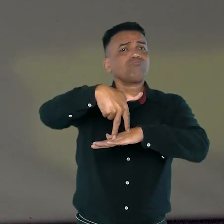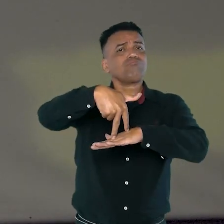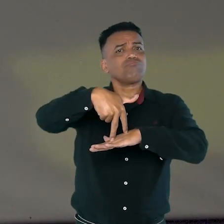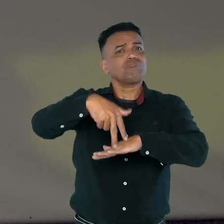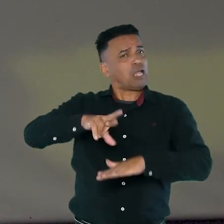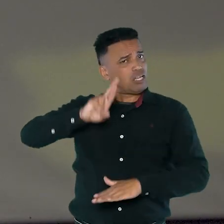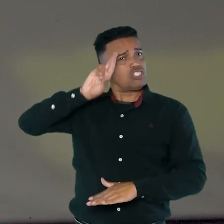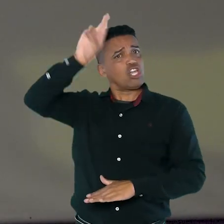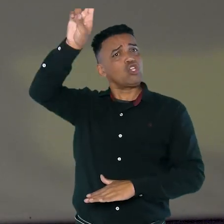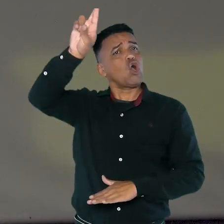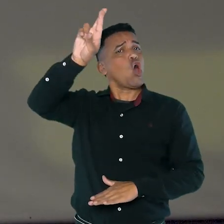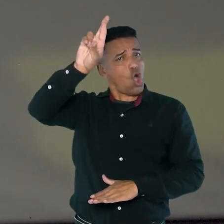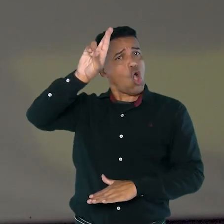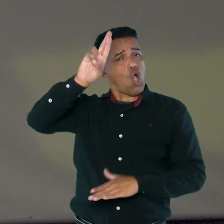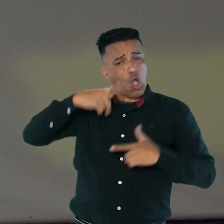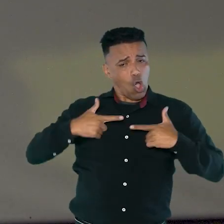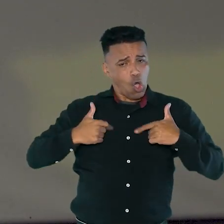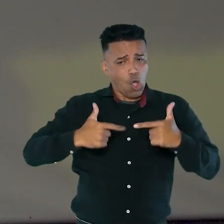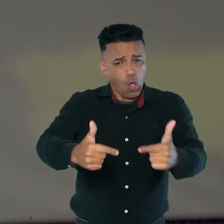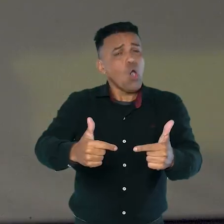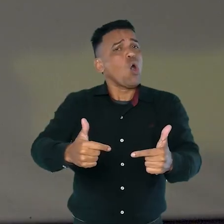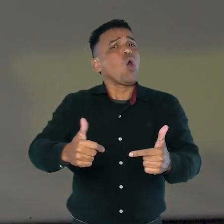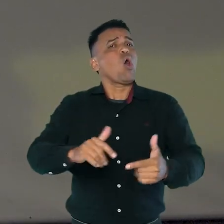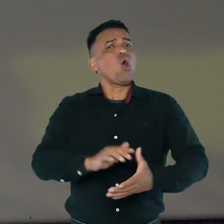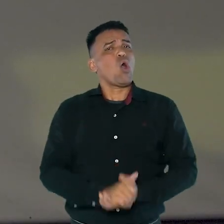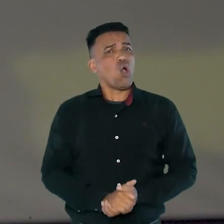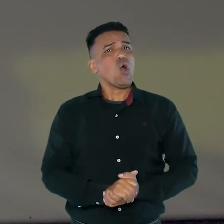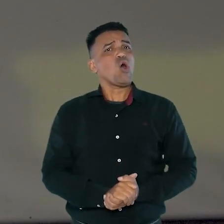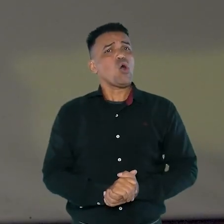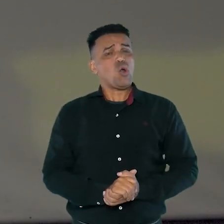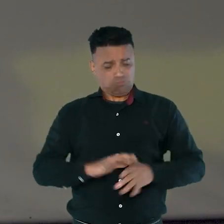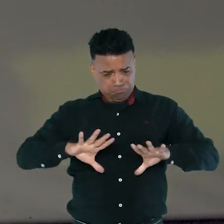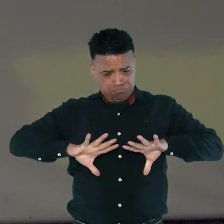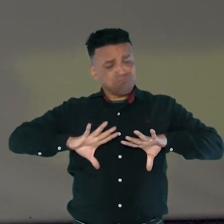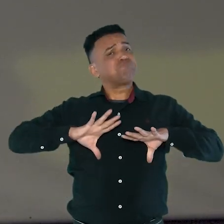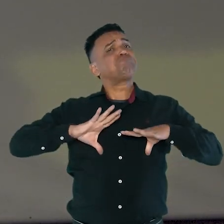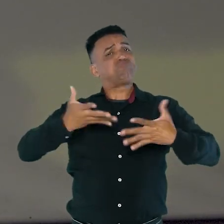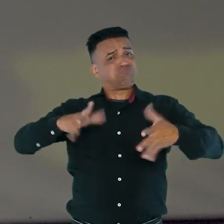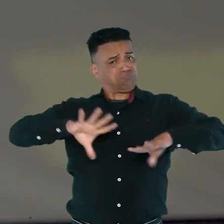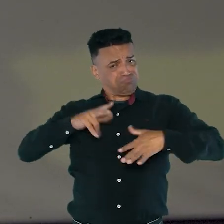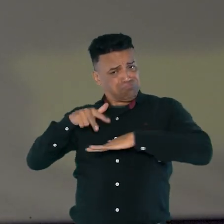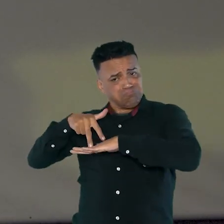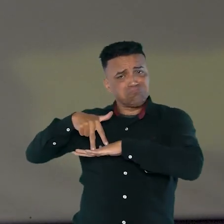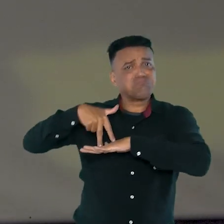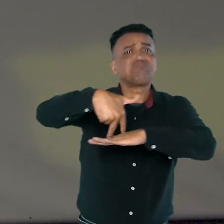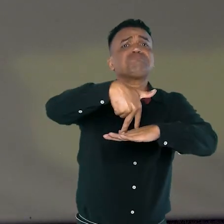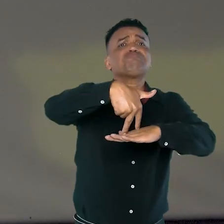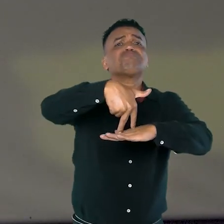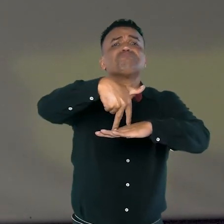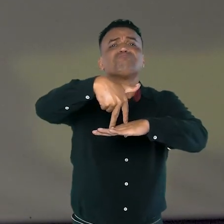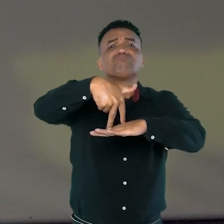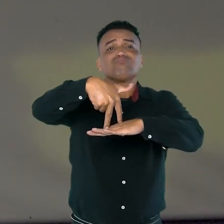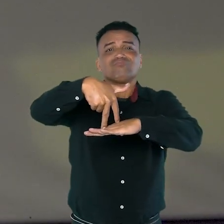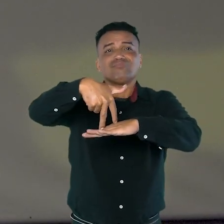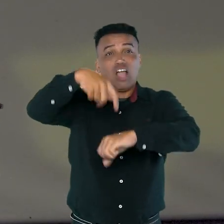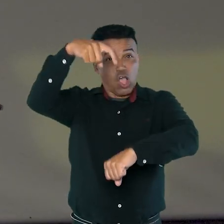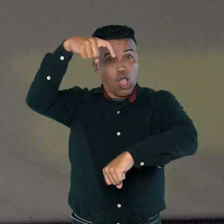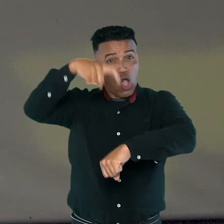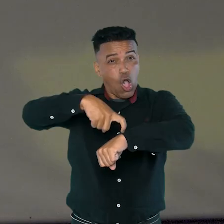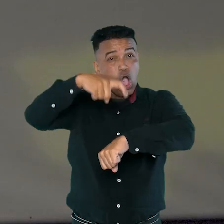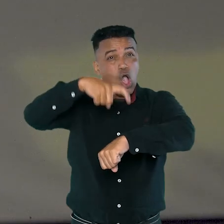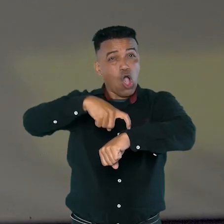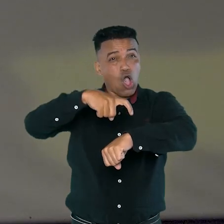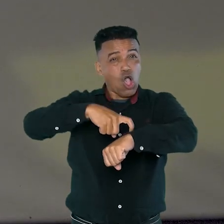é senhor das guerras, é senhor das demandas. Quando